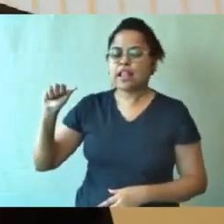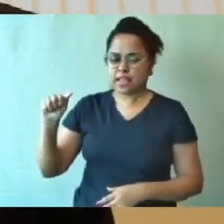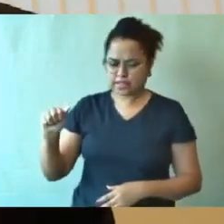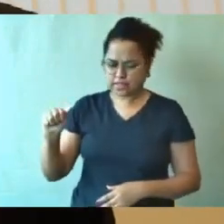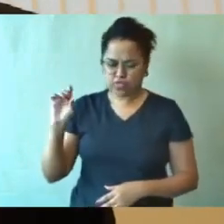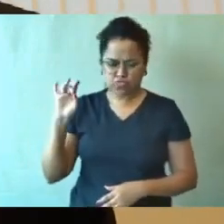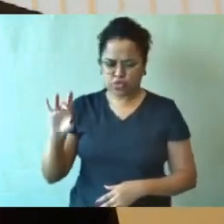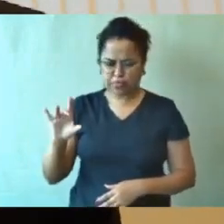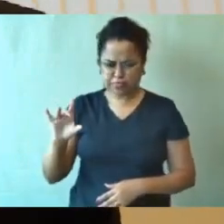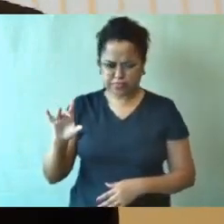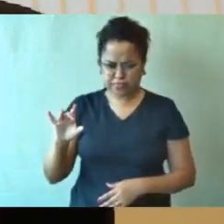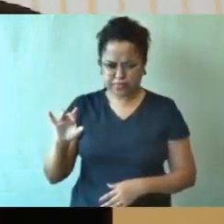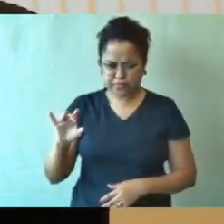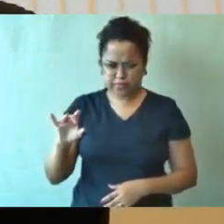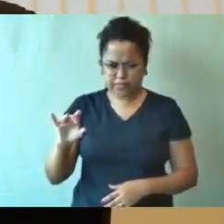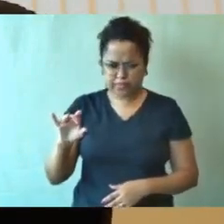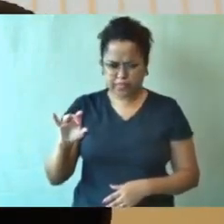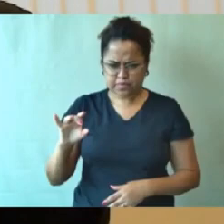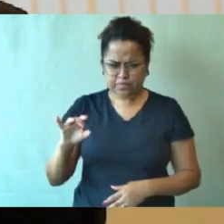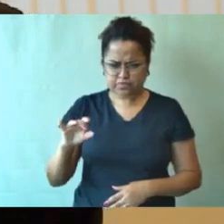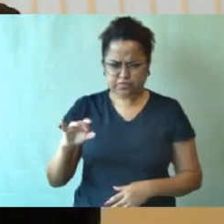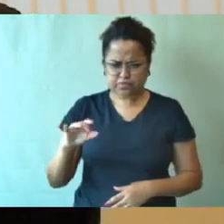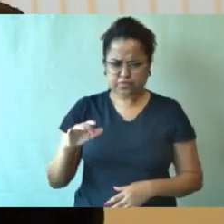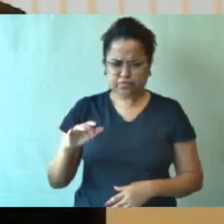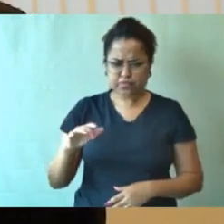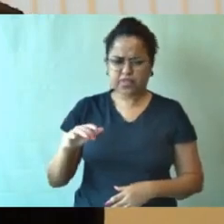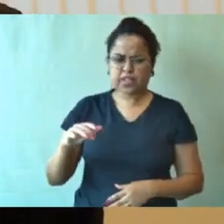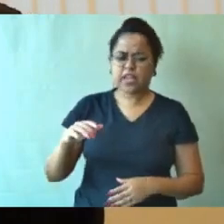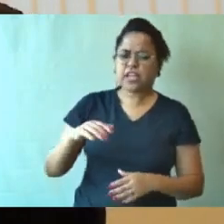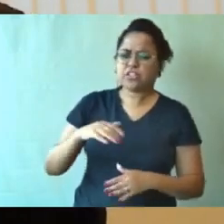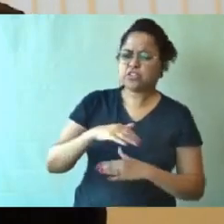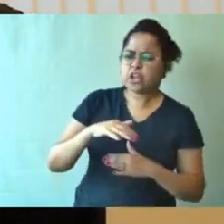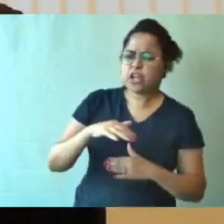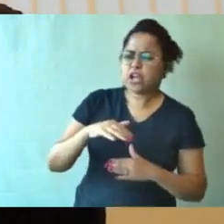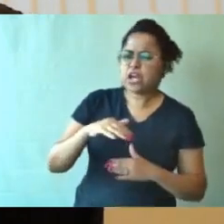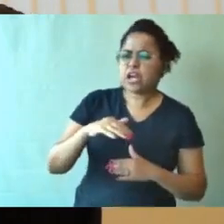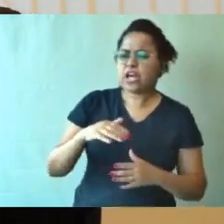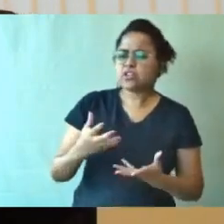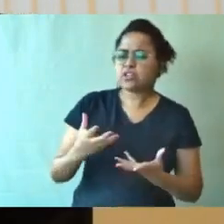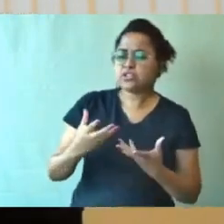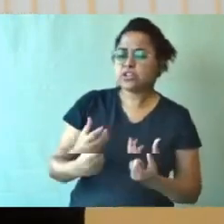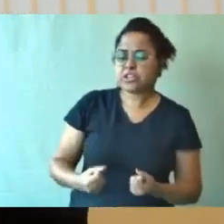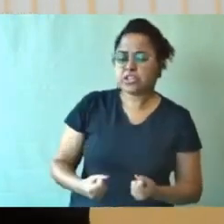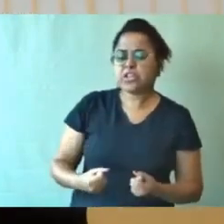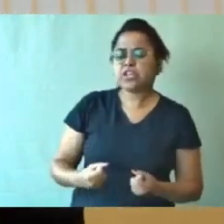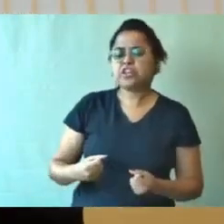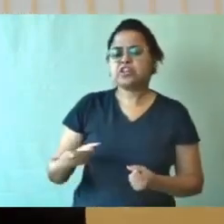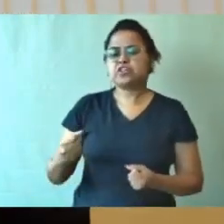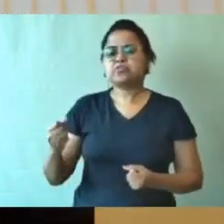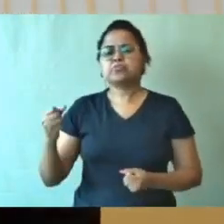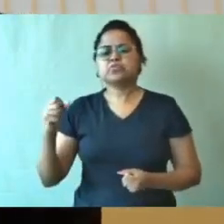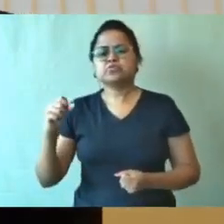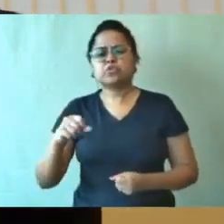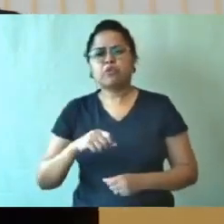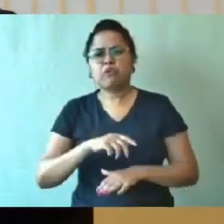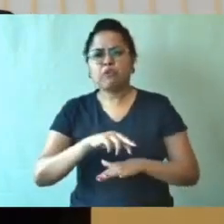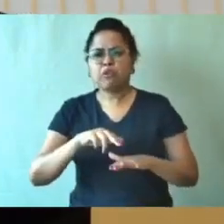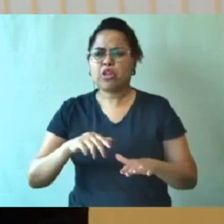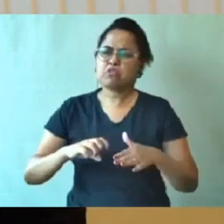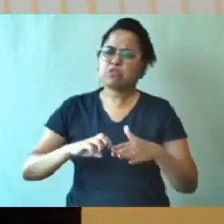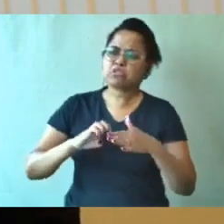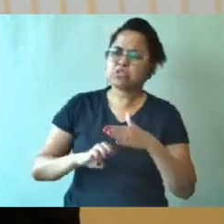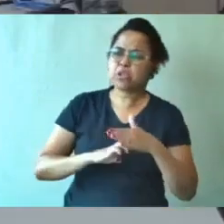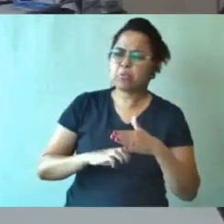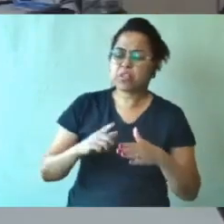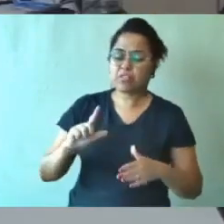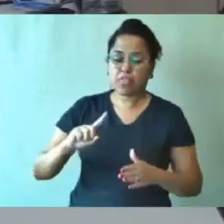Fomos adquirindo a Praia, adquirindo a Sagrada Família, a ViaSul e a SM. Bem, o assunto